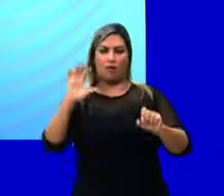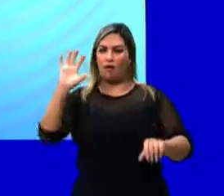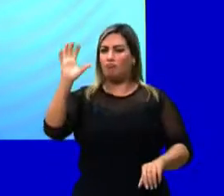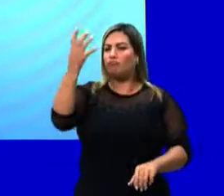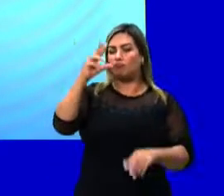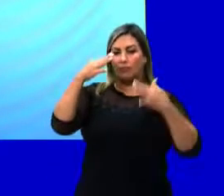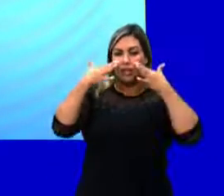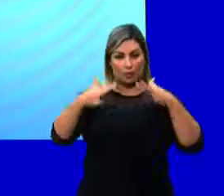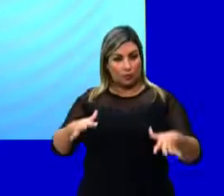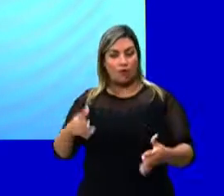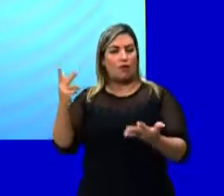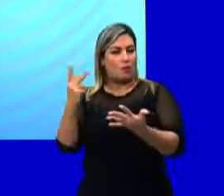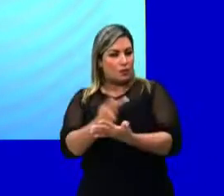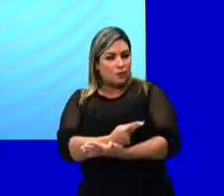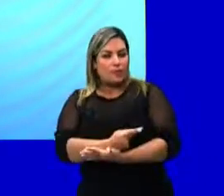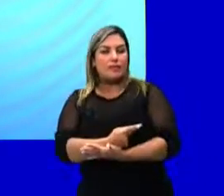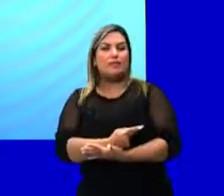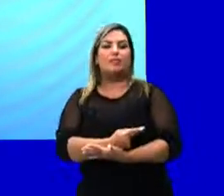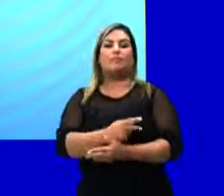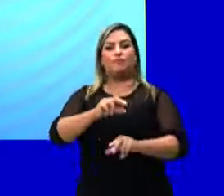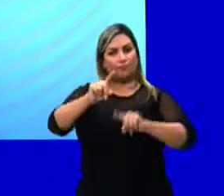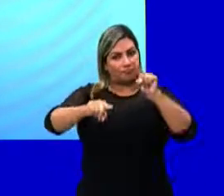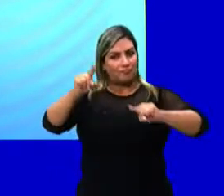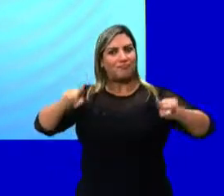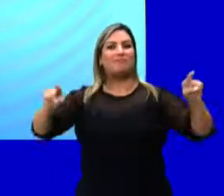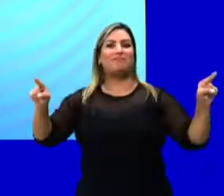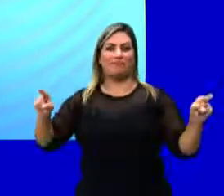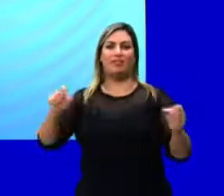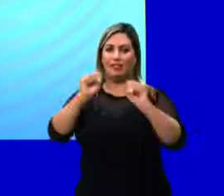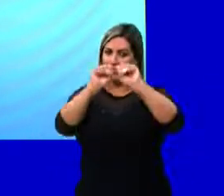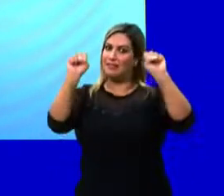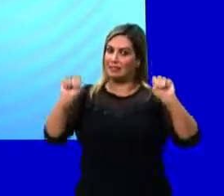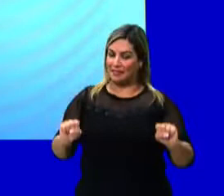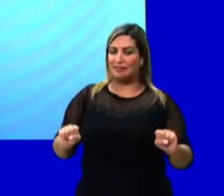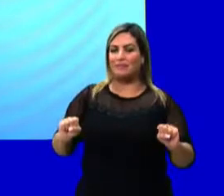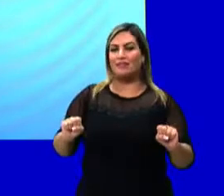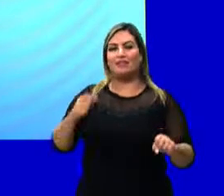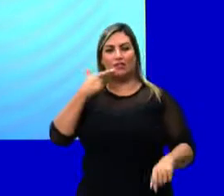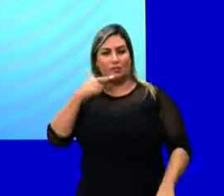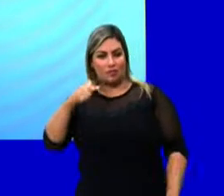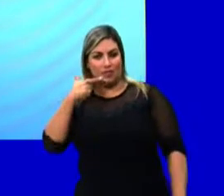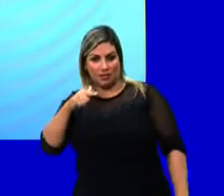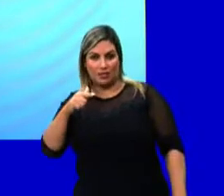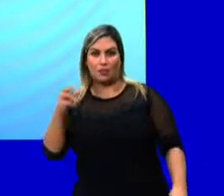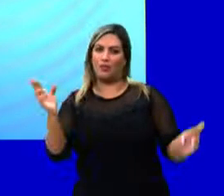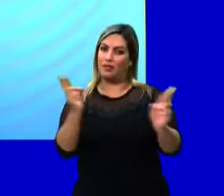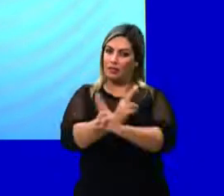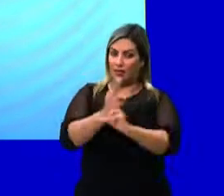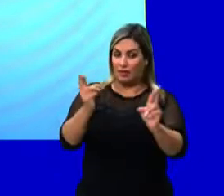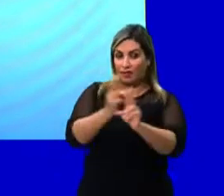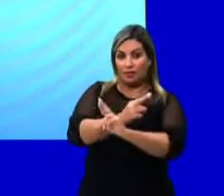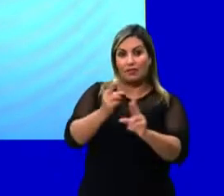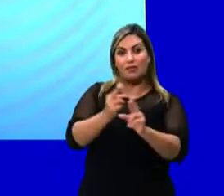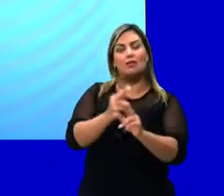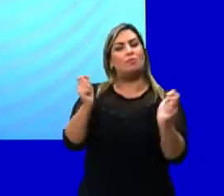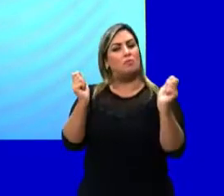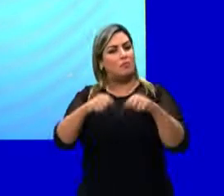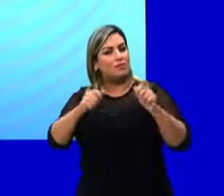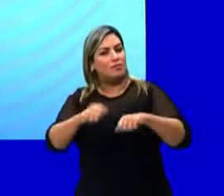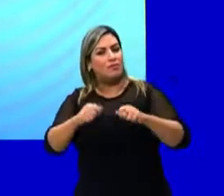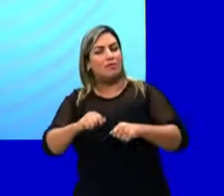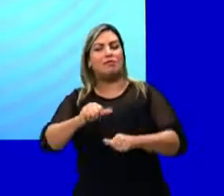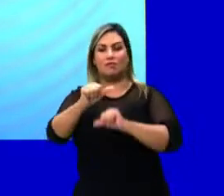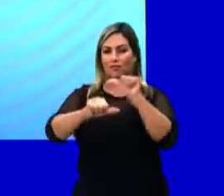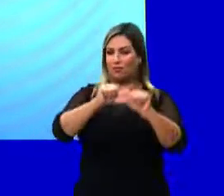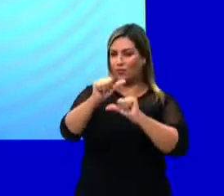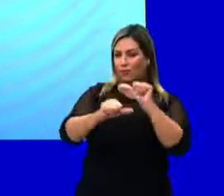fenômeno natural que ocorre pela diversificação dos sistemas de uma língua em relação às possibilidades